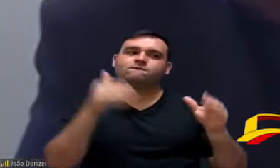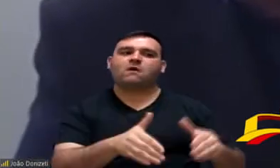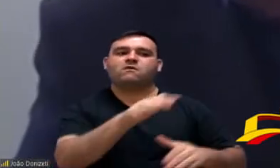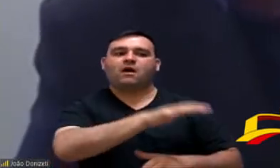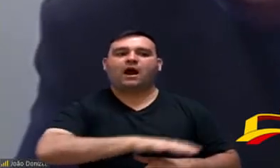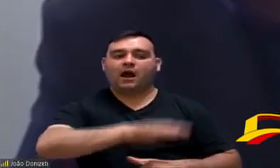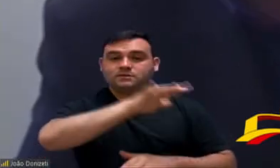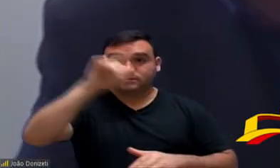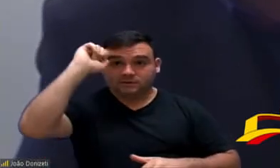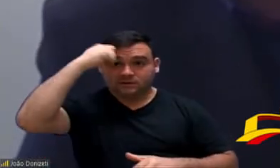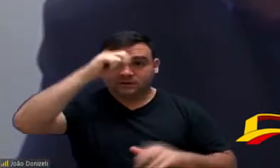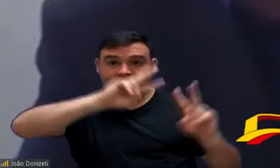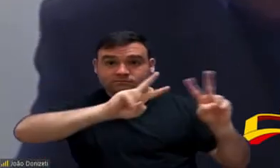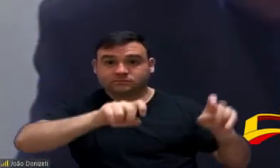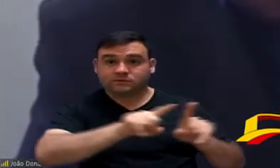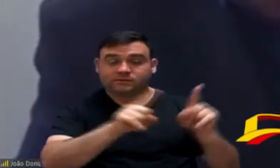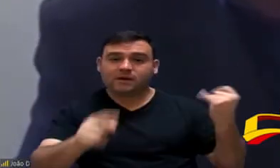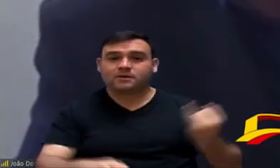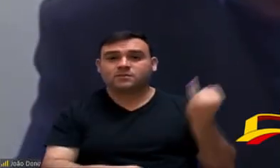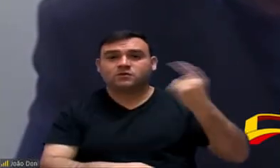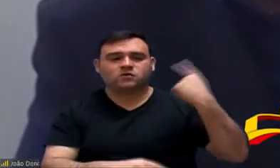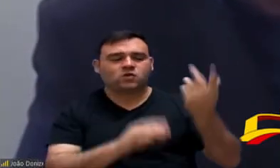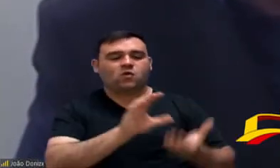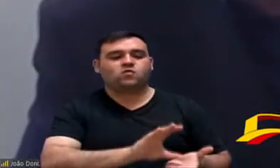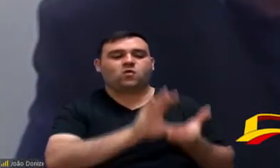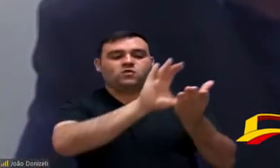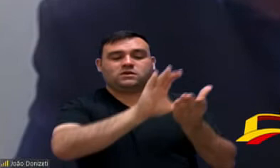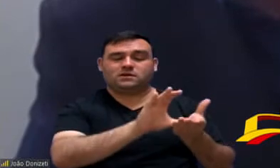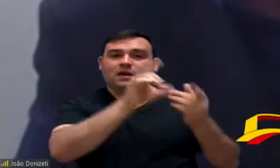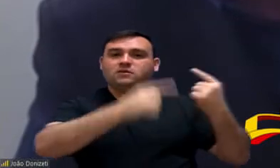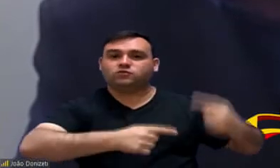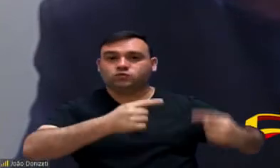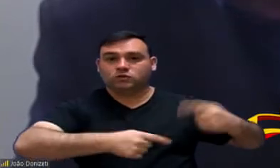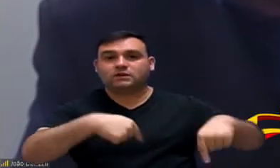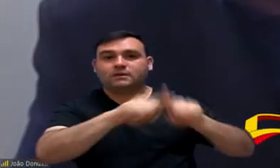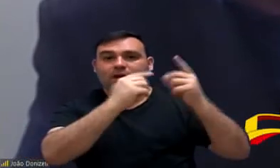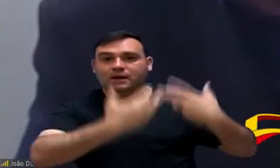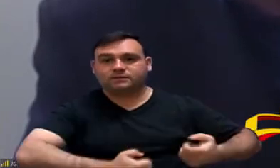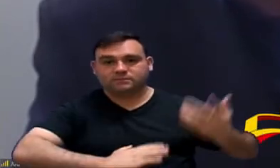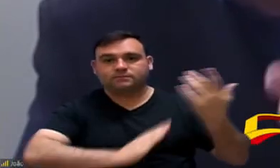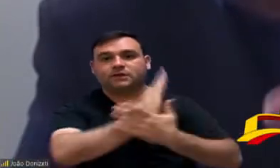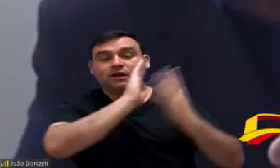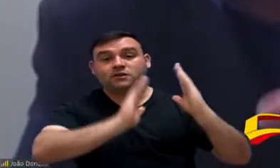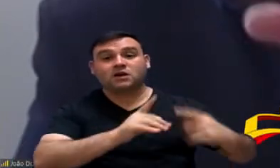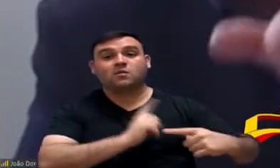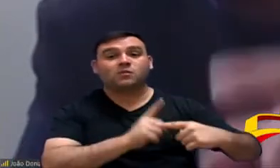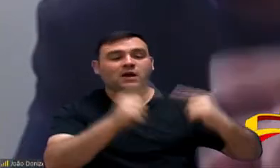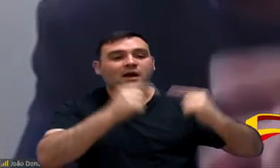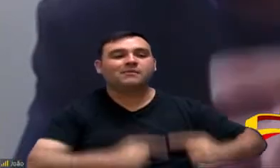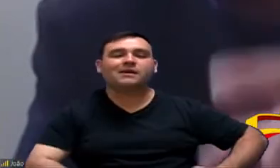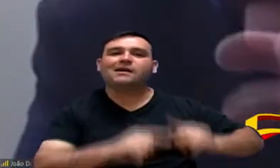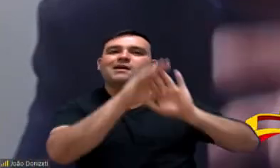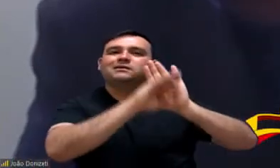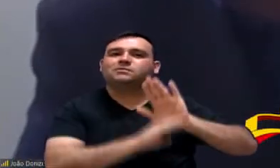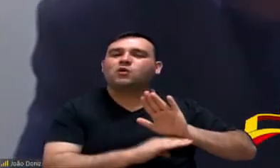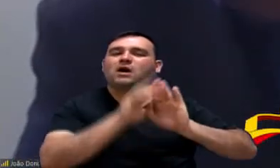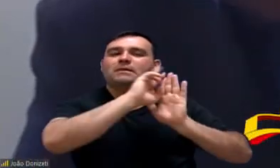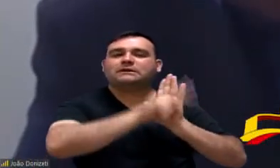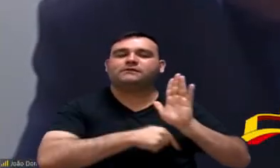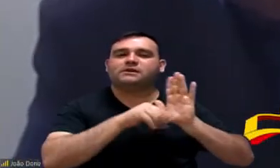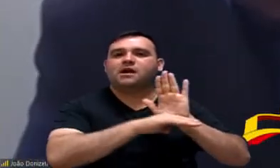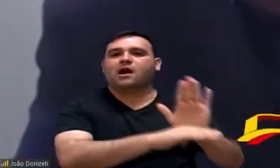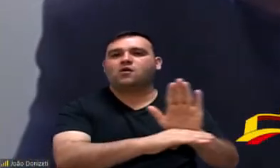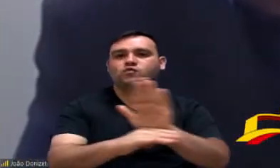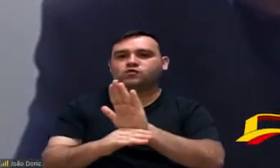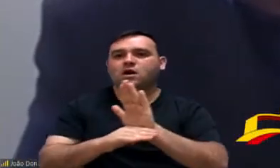área. Então, é importante que nós possamos ter esse conselho discutido e aprovado para a implementação de políticas públicas ligadas à questão